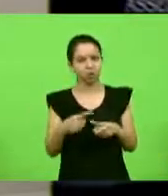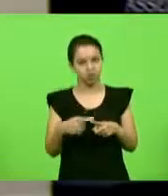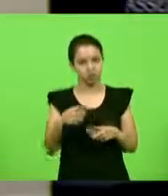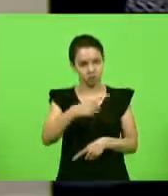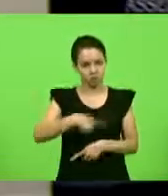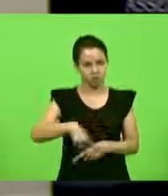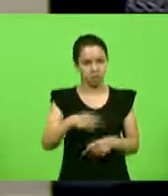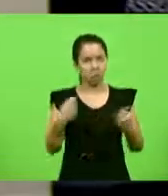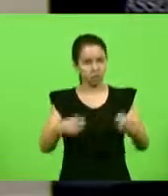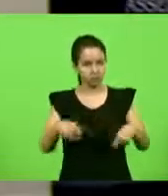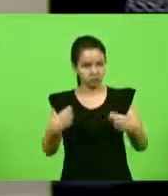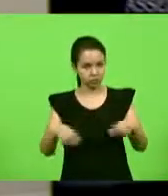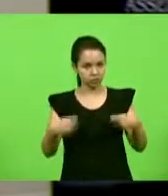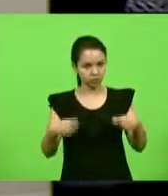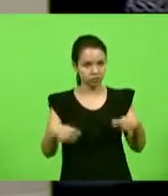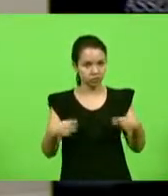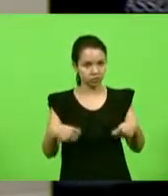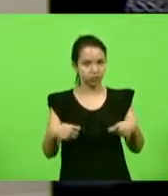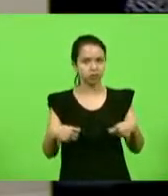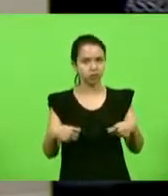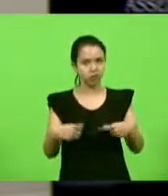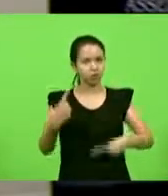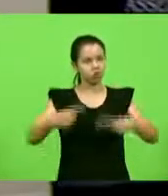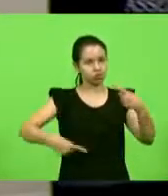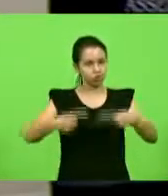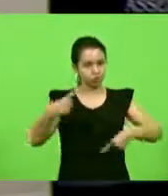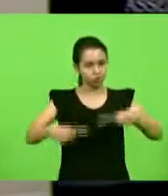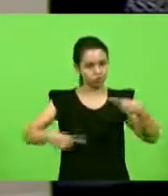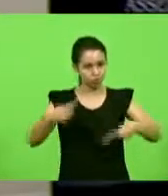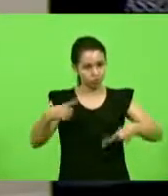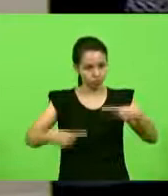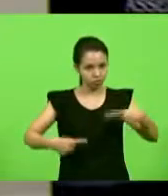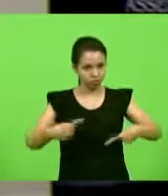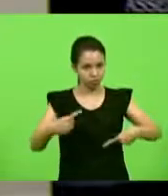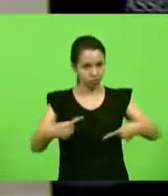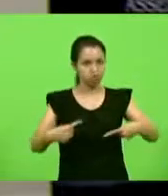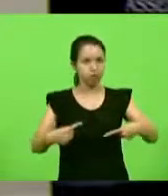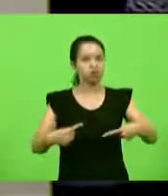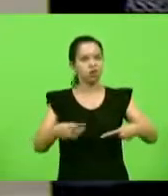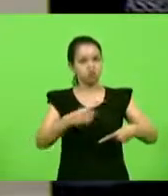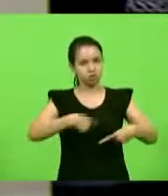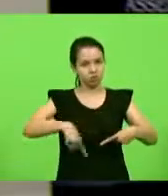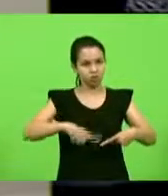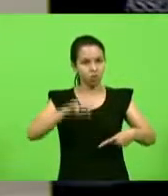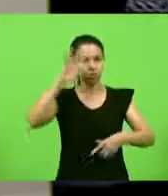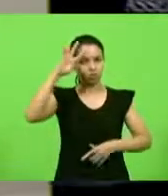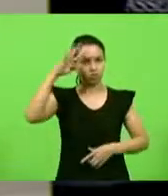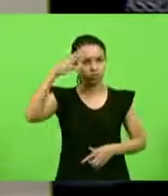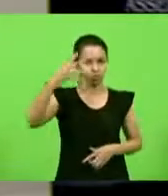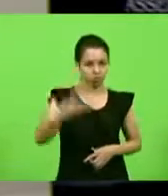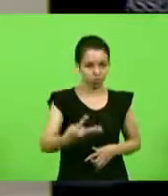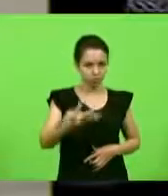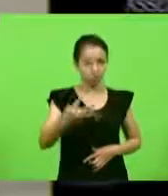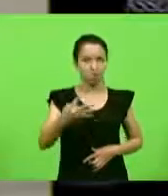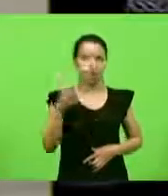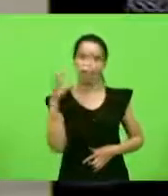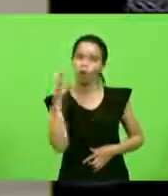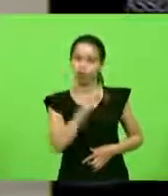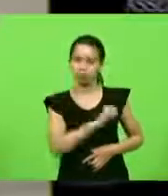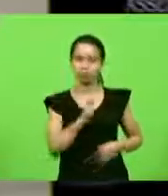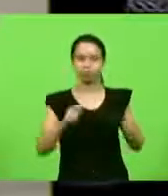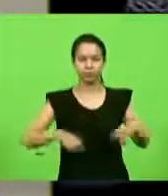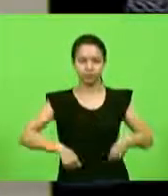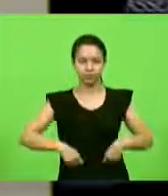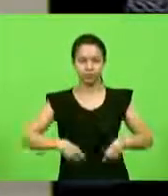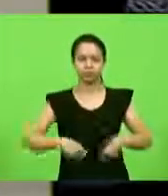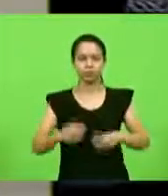tem que colocar em discussão, em debate, para podermos solucionar isso o mais breve possível. Com a palavra,